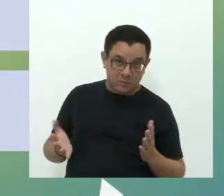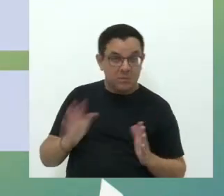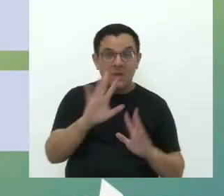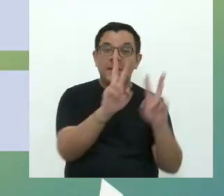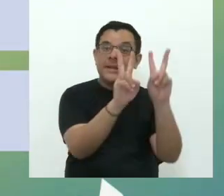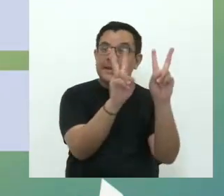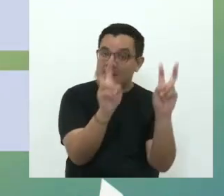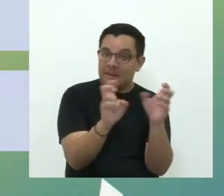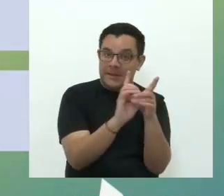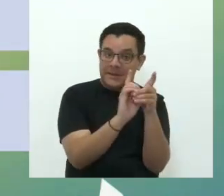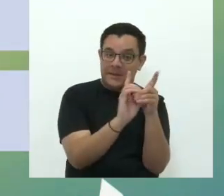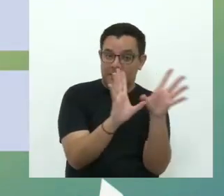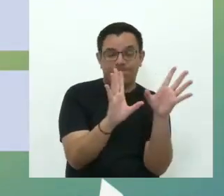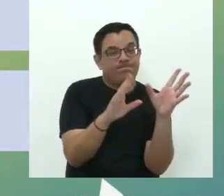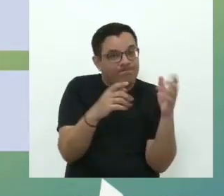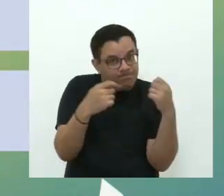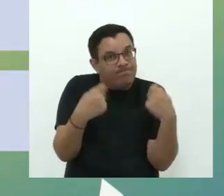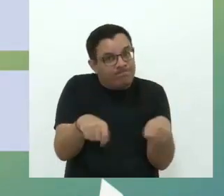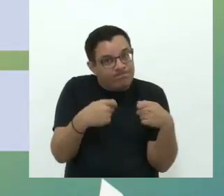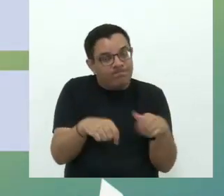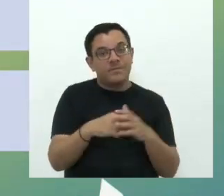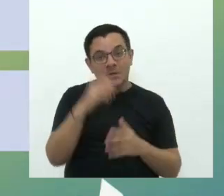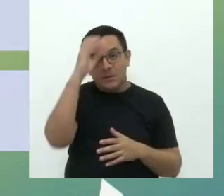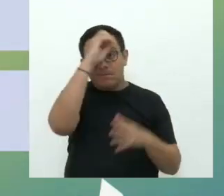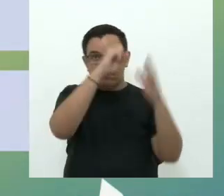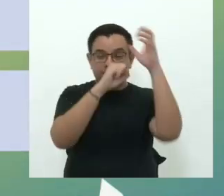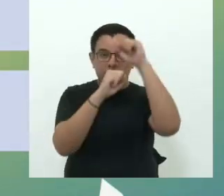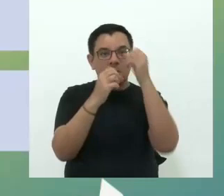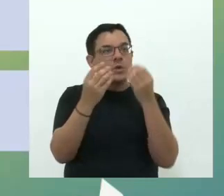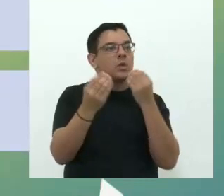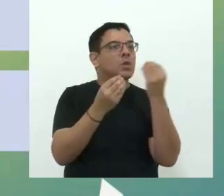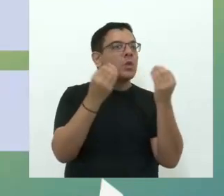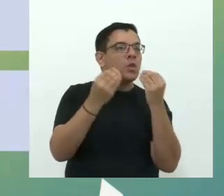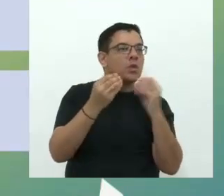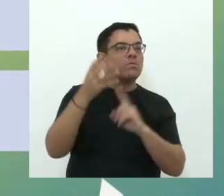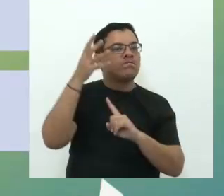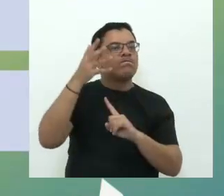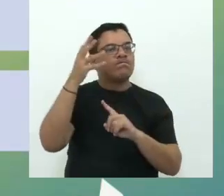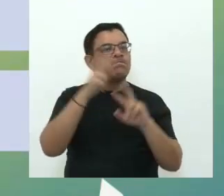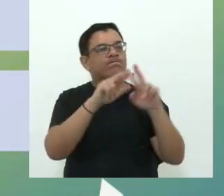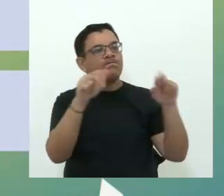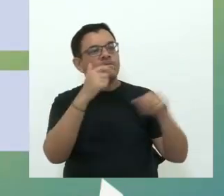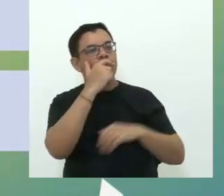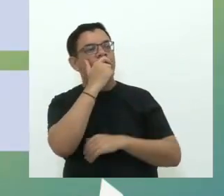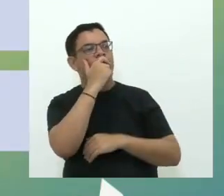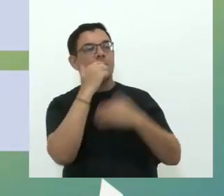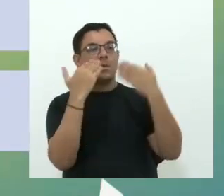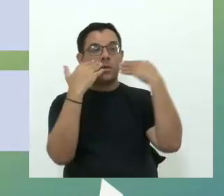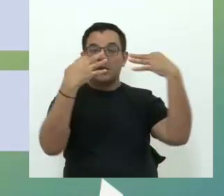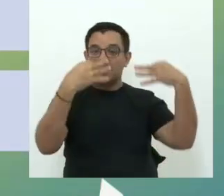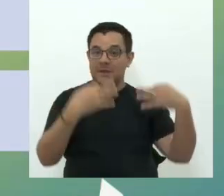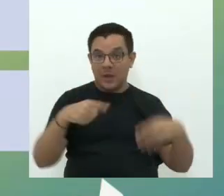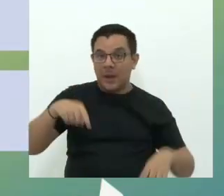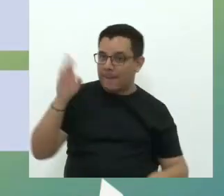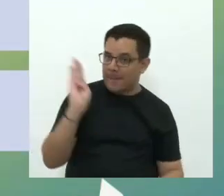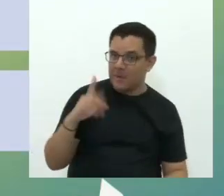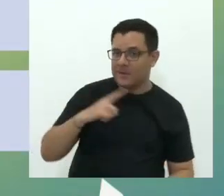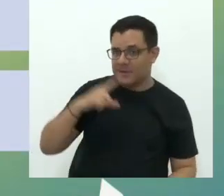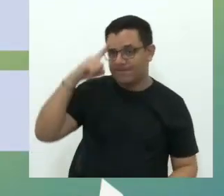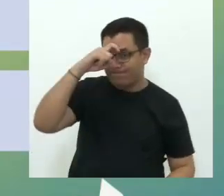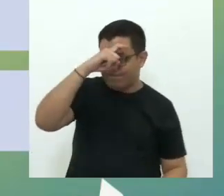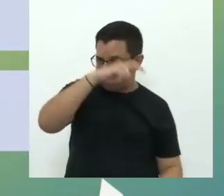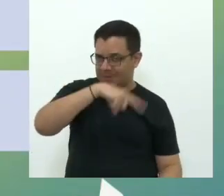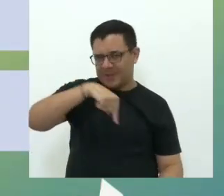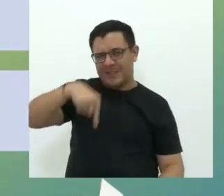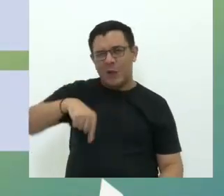precisa e a gente precisa também aprender a lidar com essa transparência aqui no Brasil a gente tem certa dificuldade mas eu acho que não é só